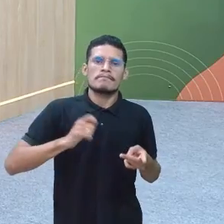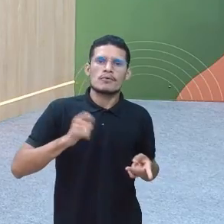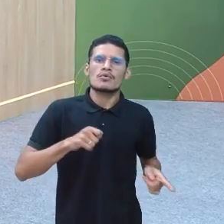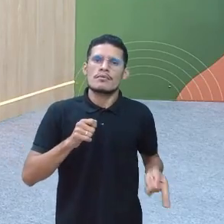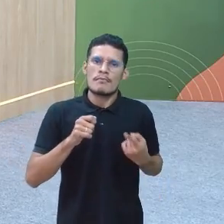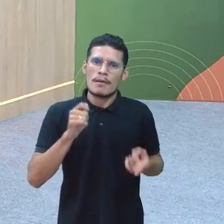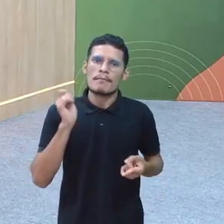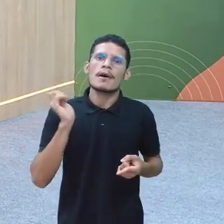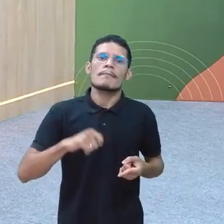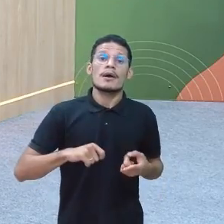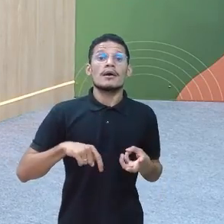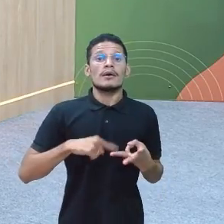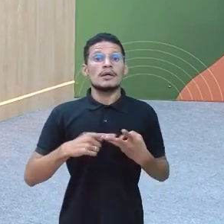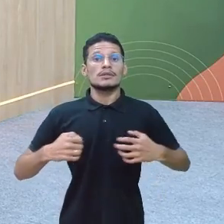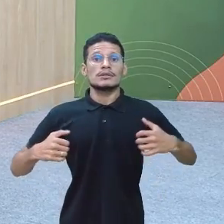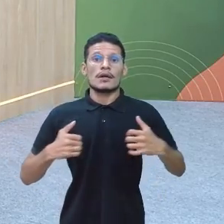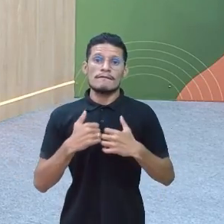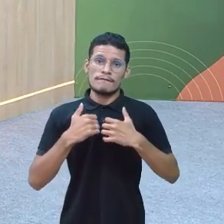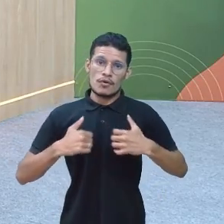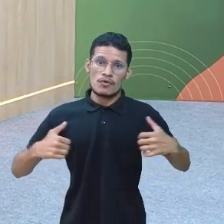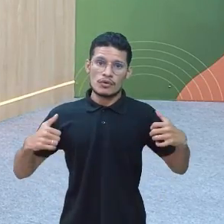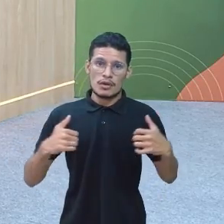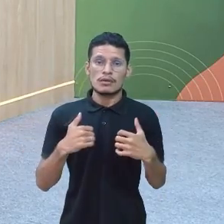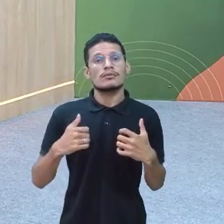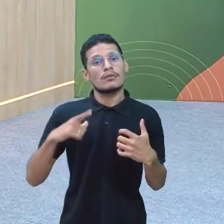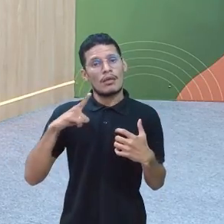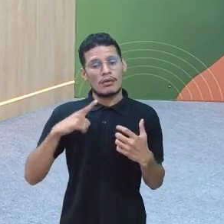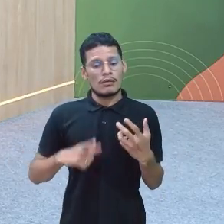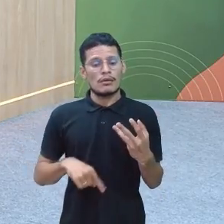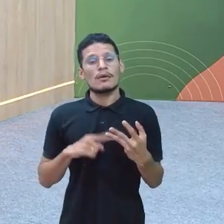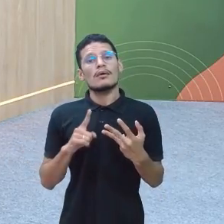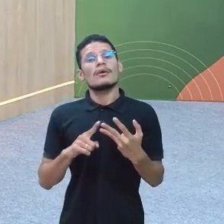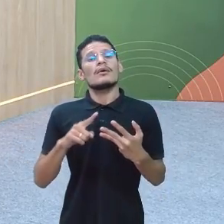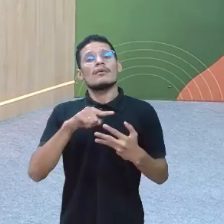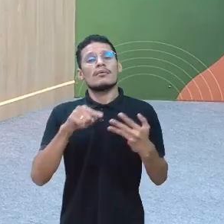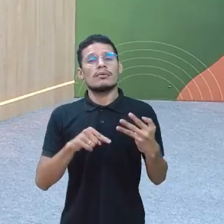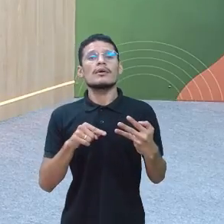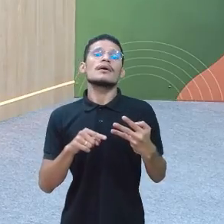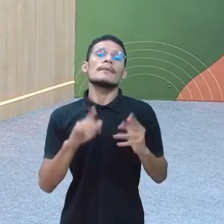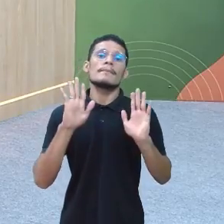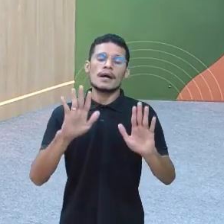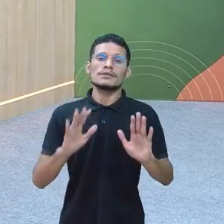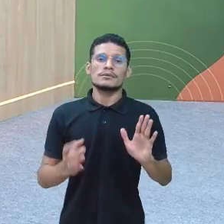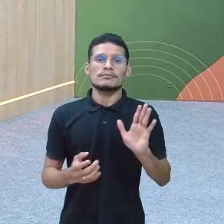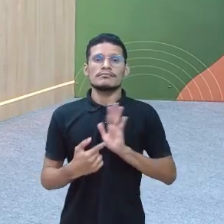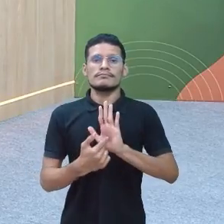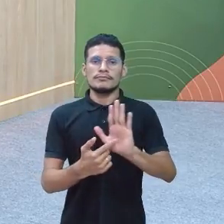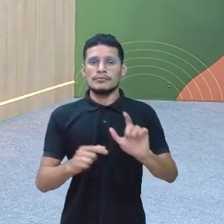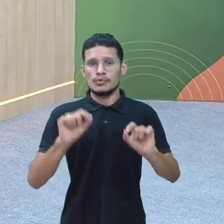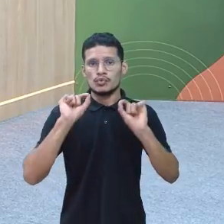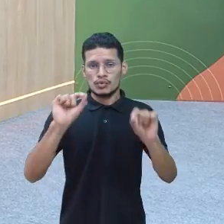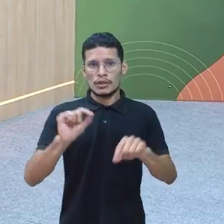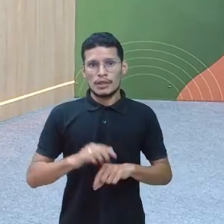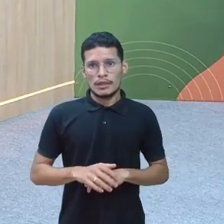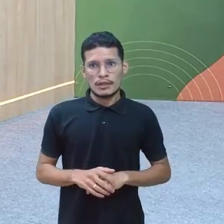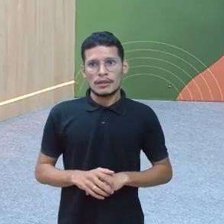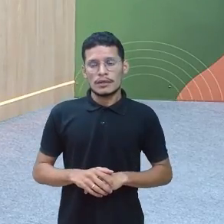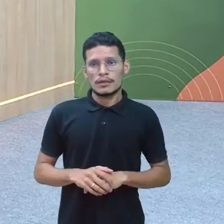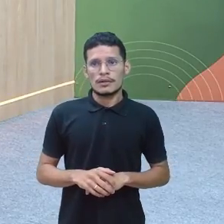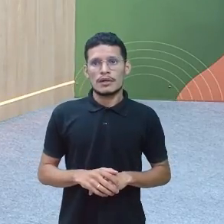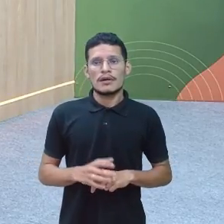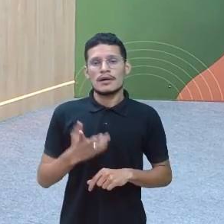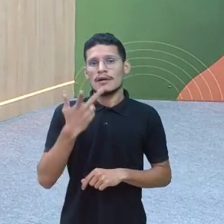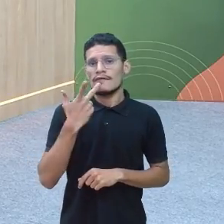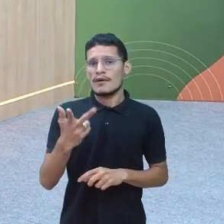E aí essa manifestação, ela vai falar única e exclusivamente também, não necessariamente, né? Mas ela